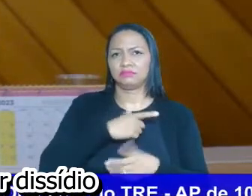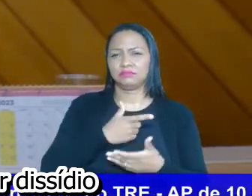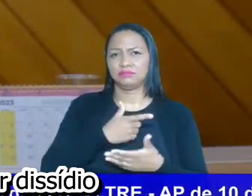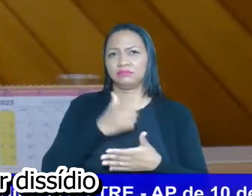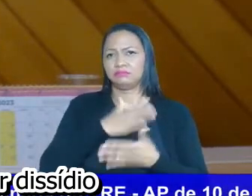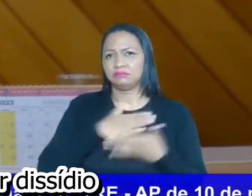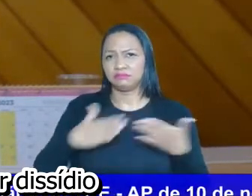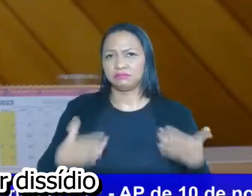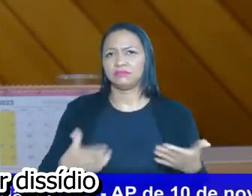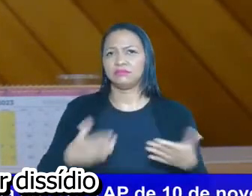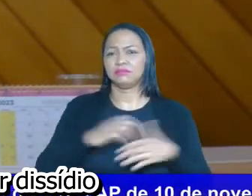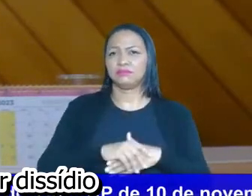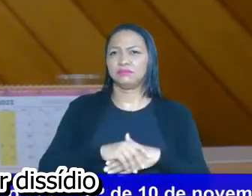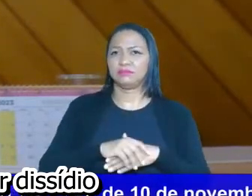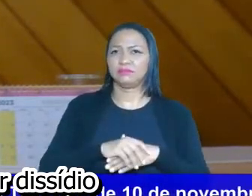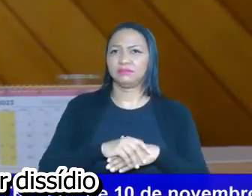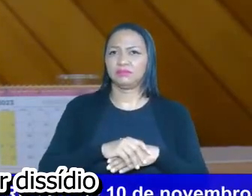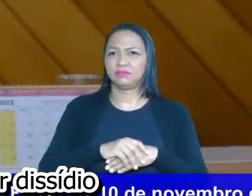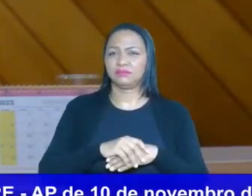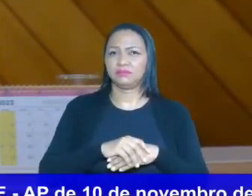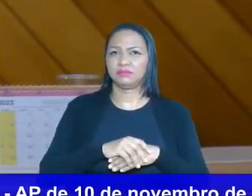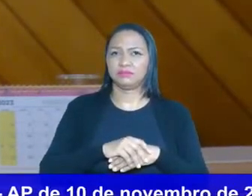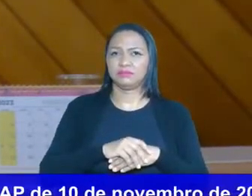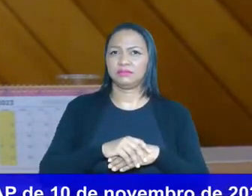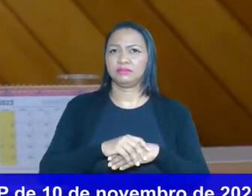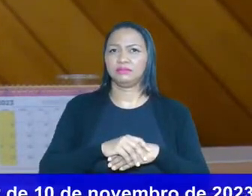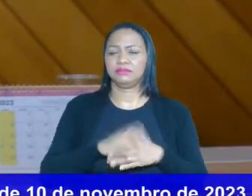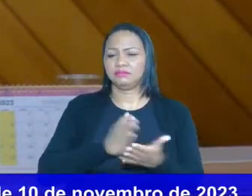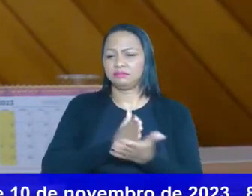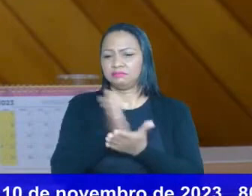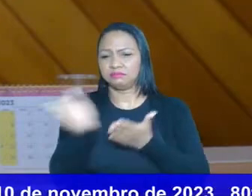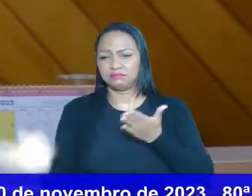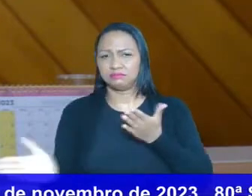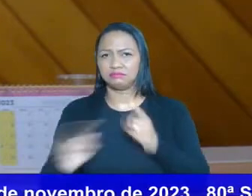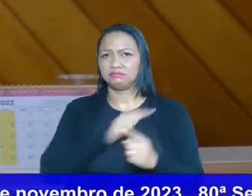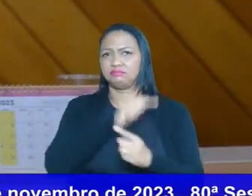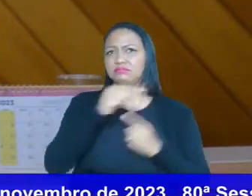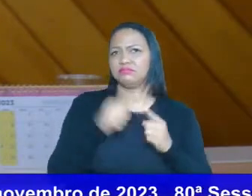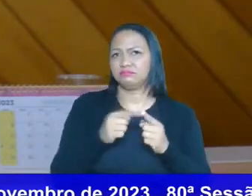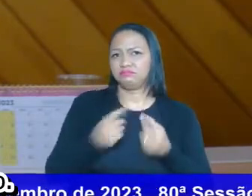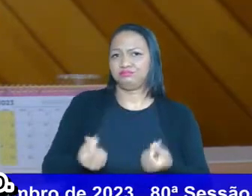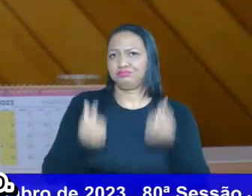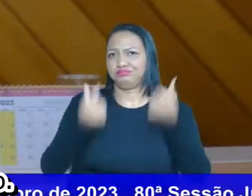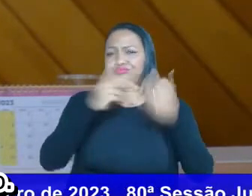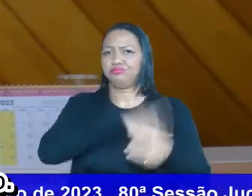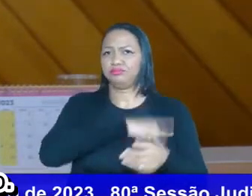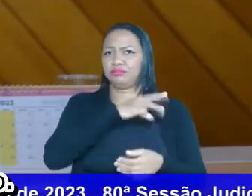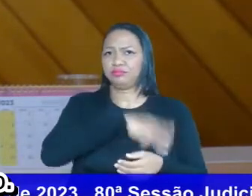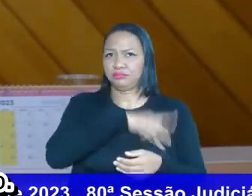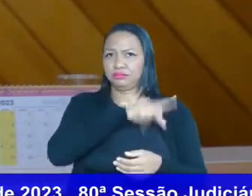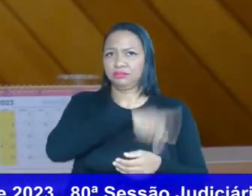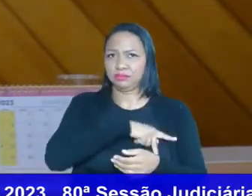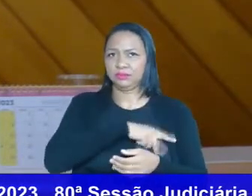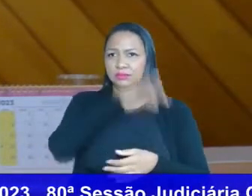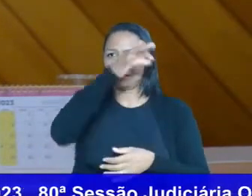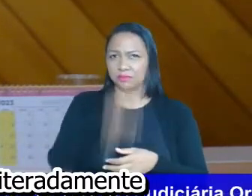alguma materialidade em relação a qualquer desvio de finalidade de verba pública. Então, o Ministério Público está